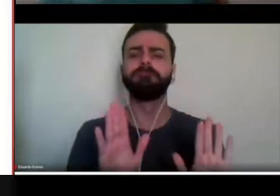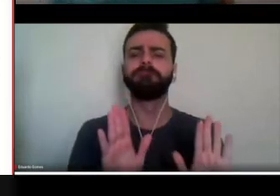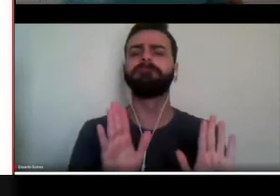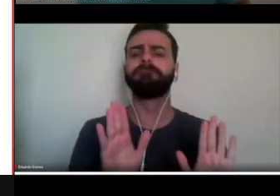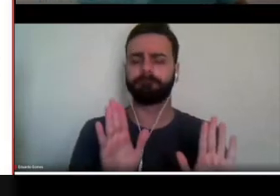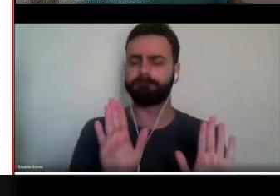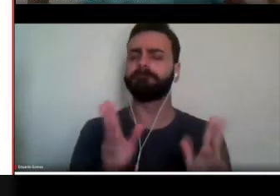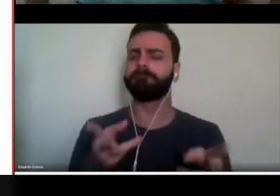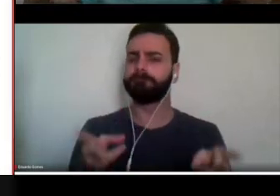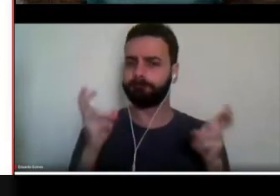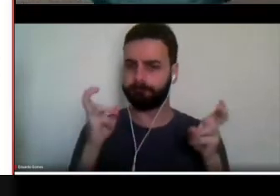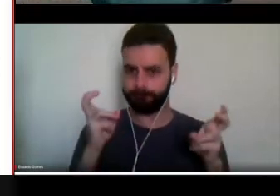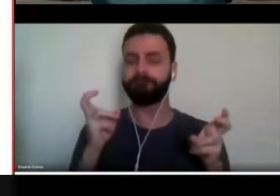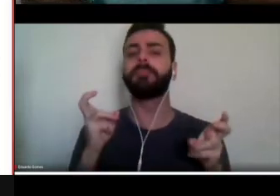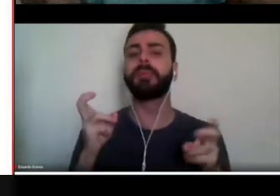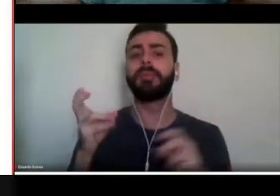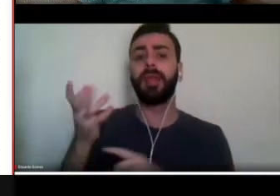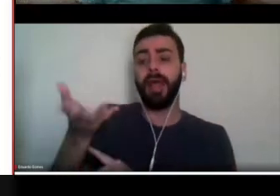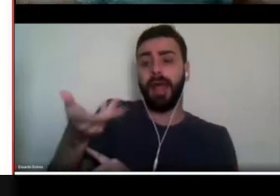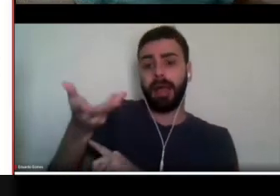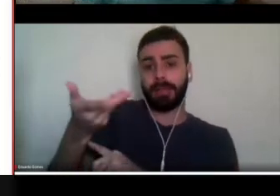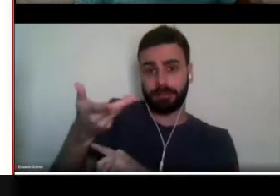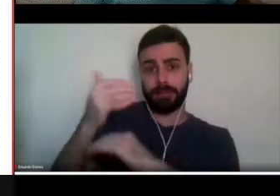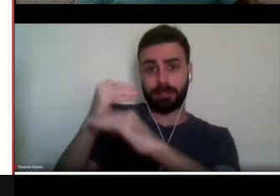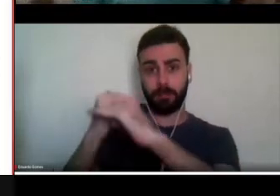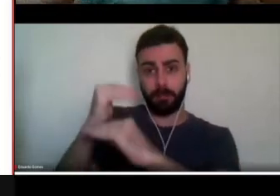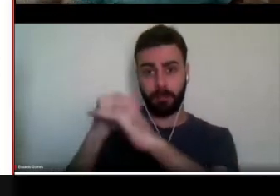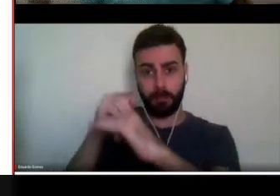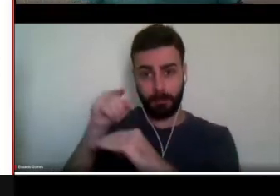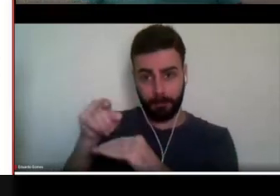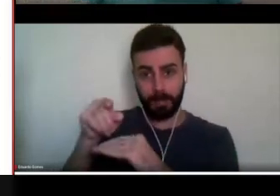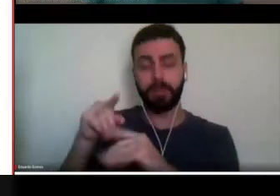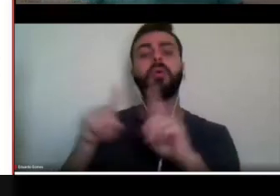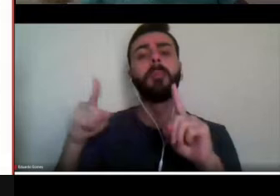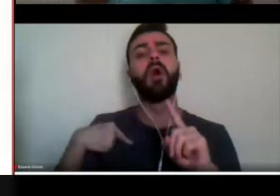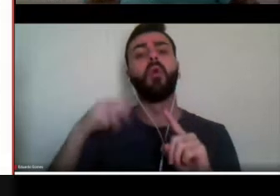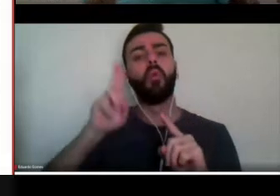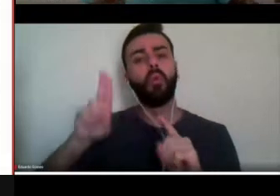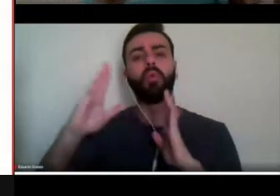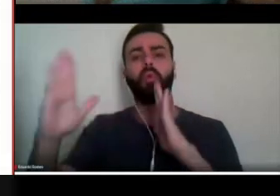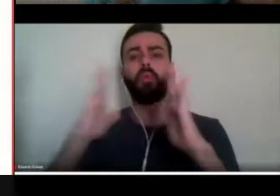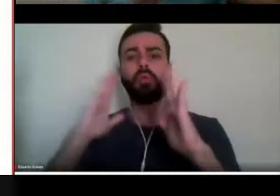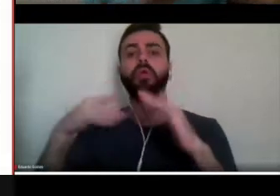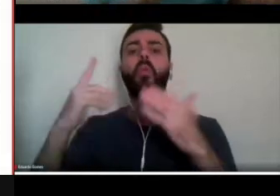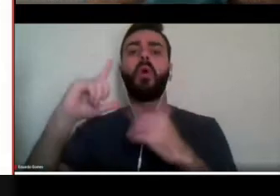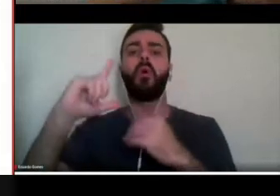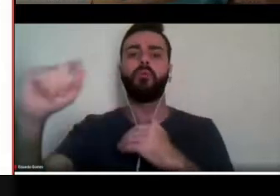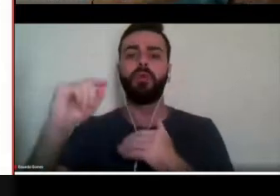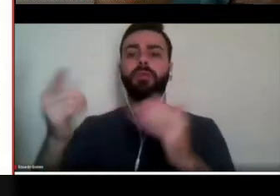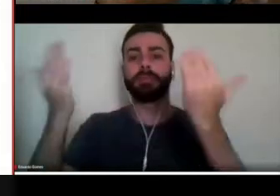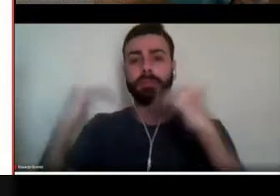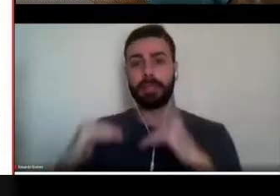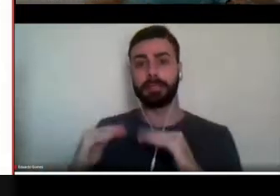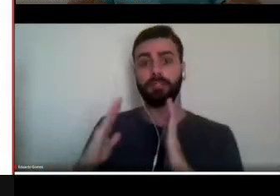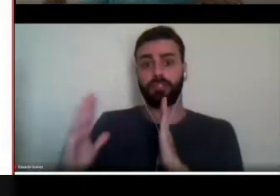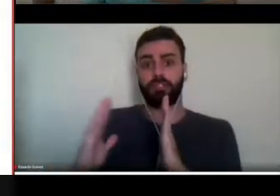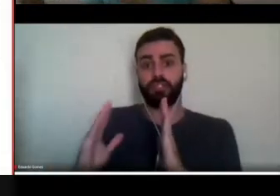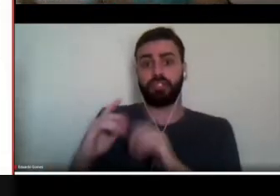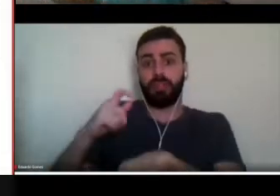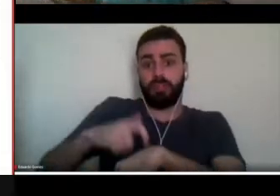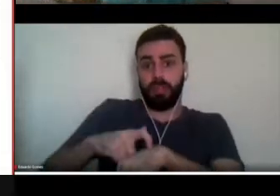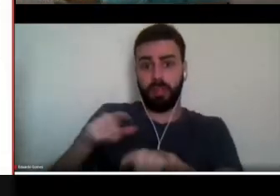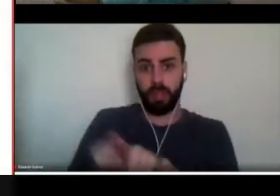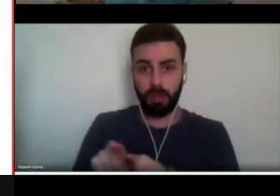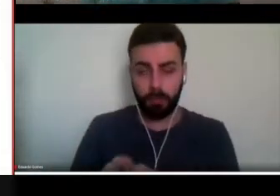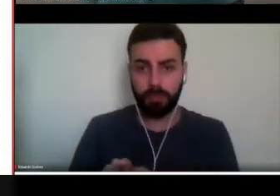aceleração média com a variação total da velocidade e o tempo total, independentemente dos detalhes ao longo